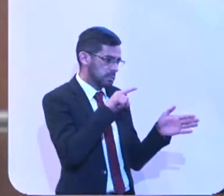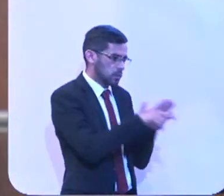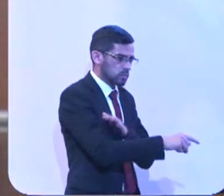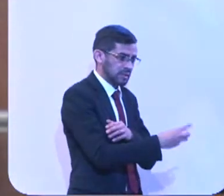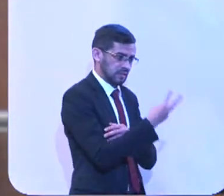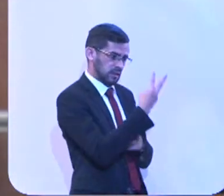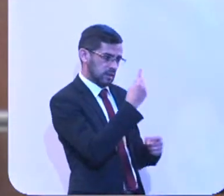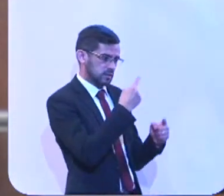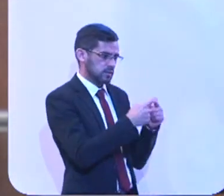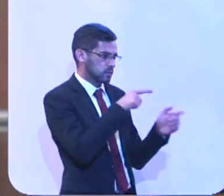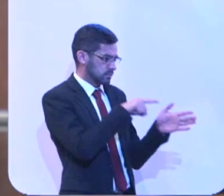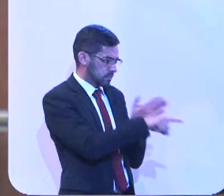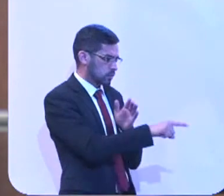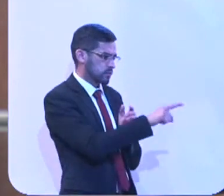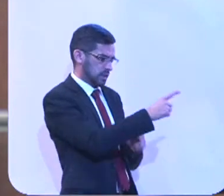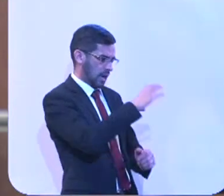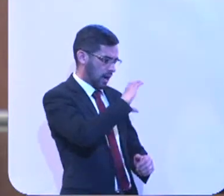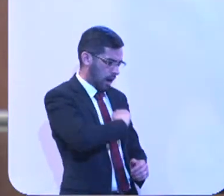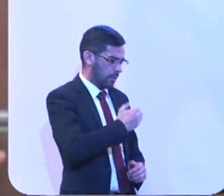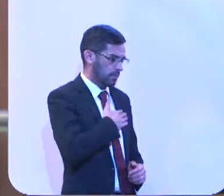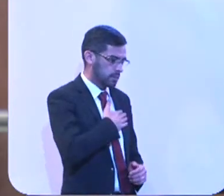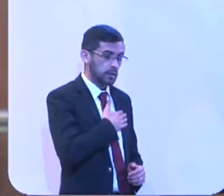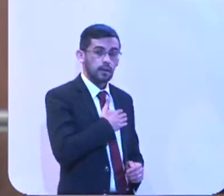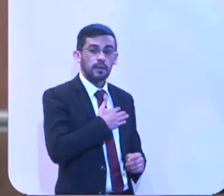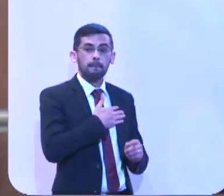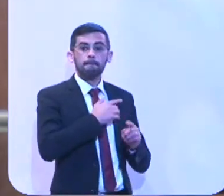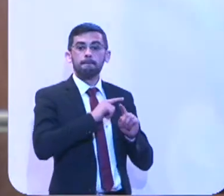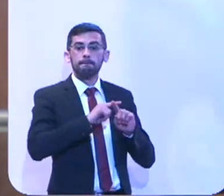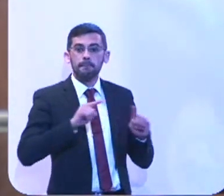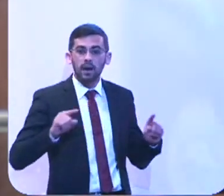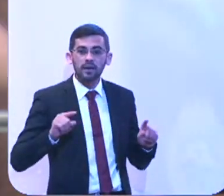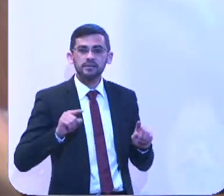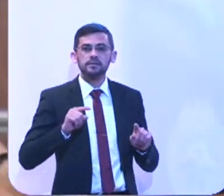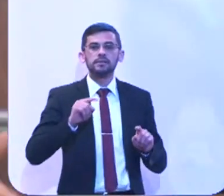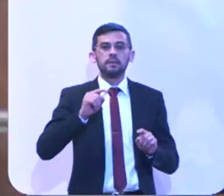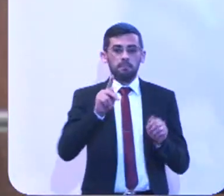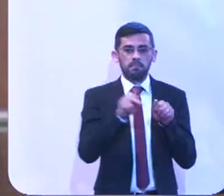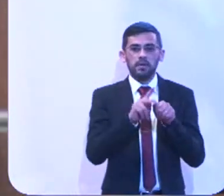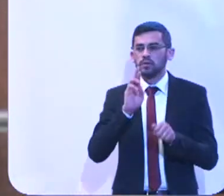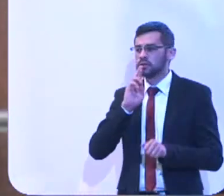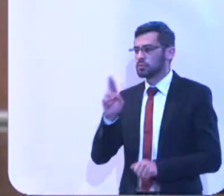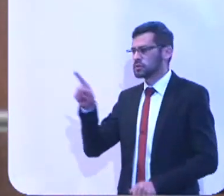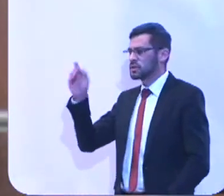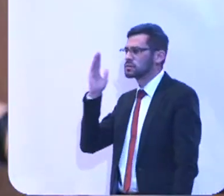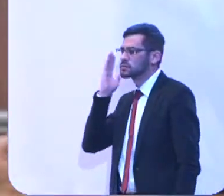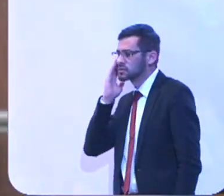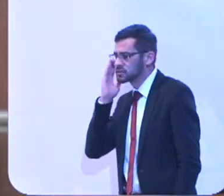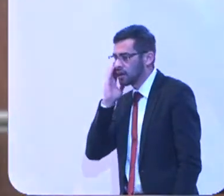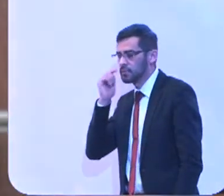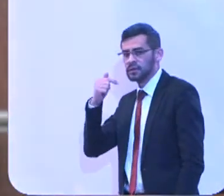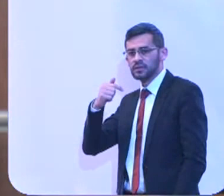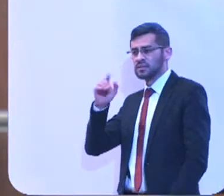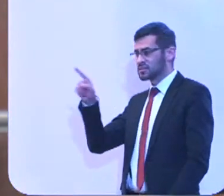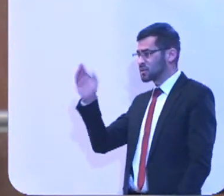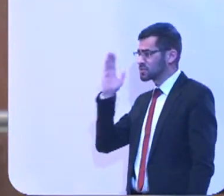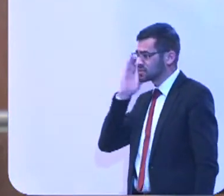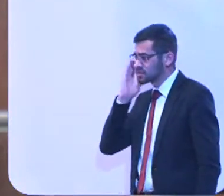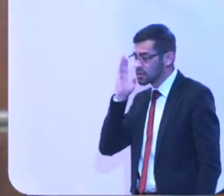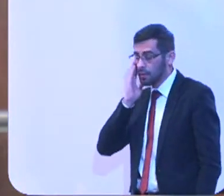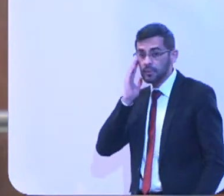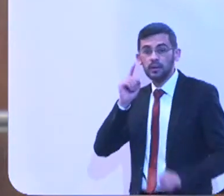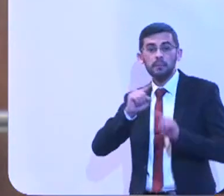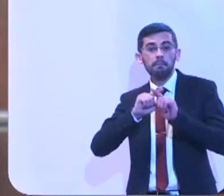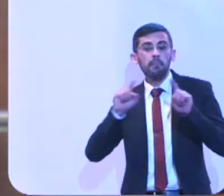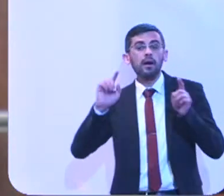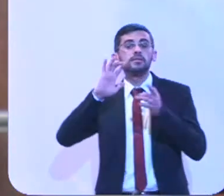três vezes. E ele vai dizer como profeta aqui: Senhor, tu sabes, tu sabes. Mas